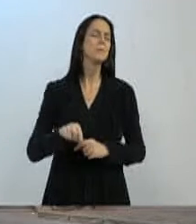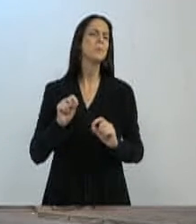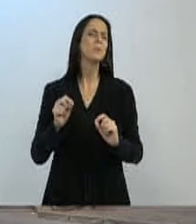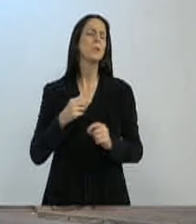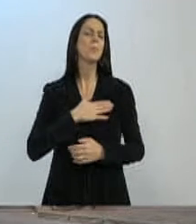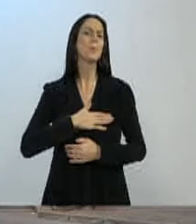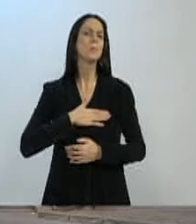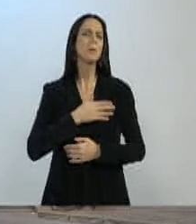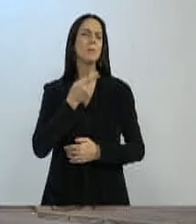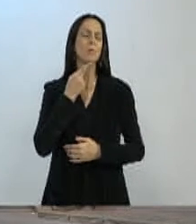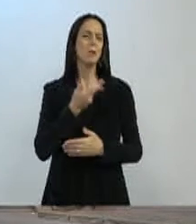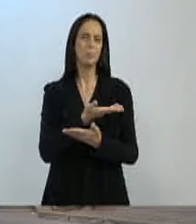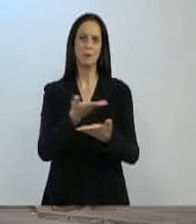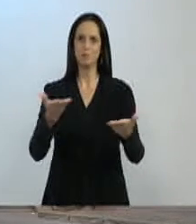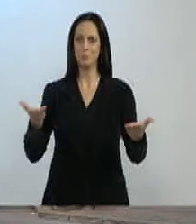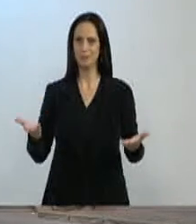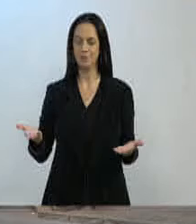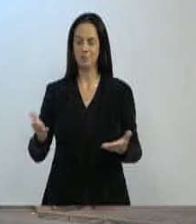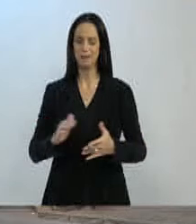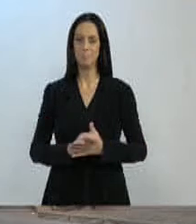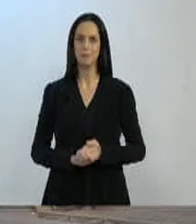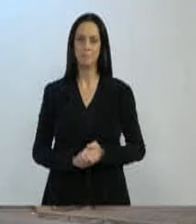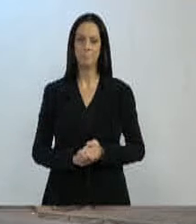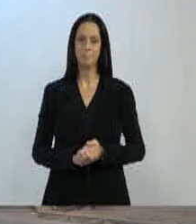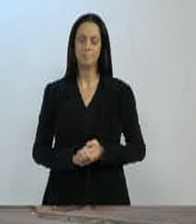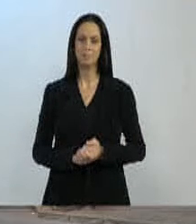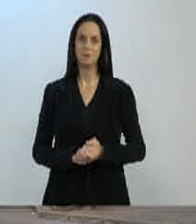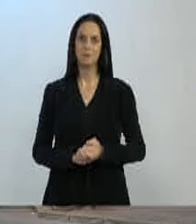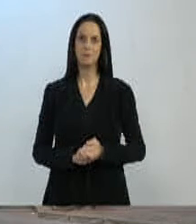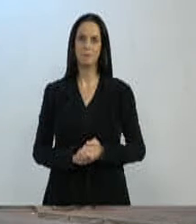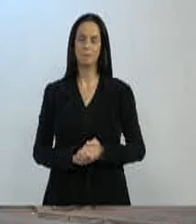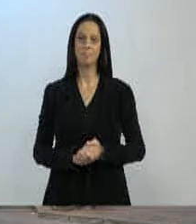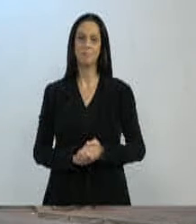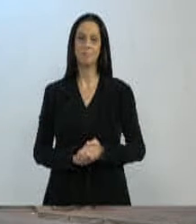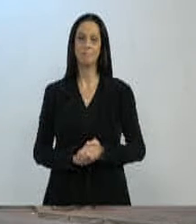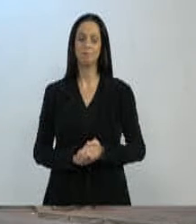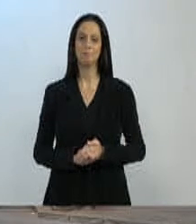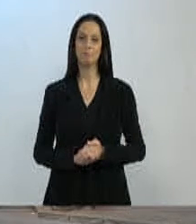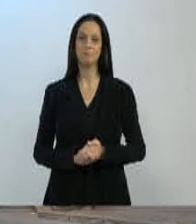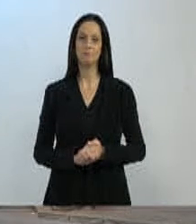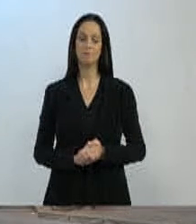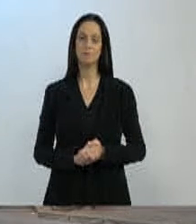de chamar atenção com isso tudo? É com relação, assim,